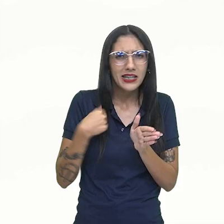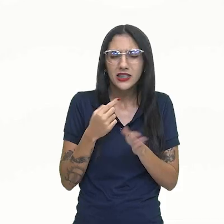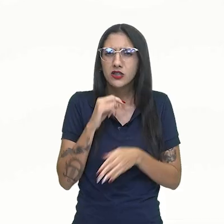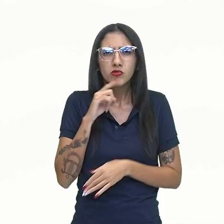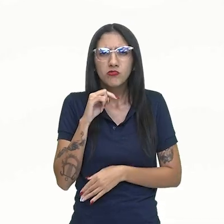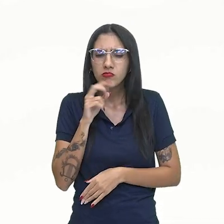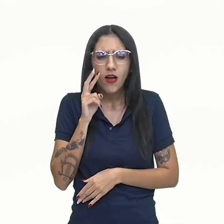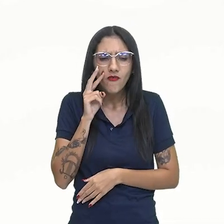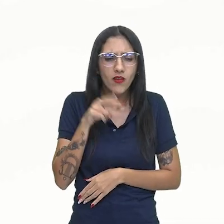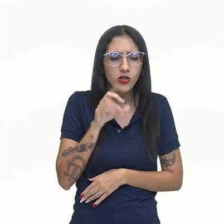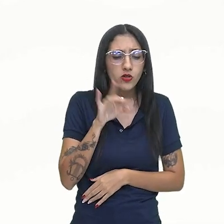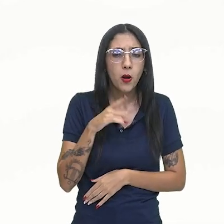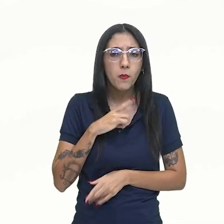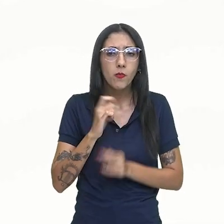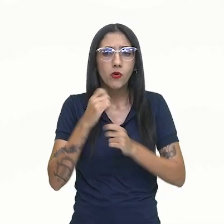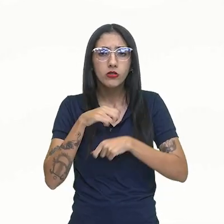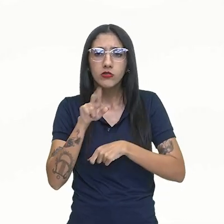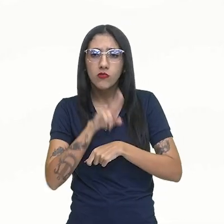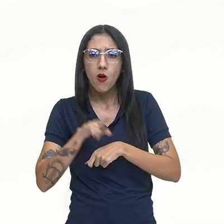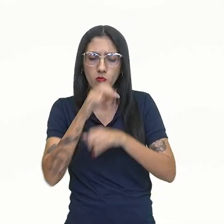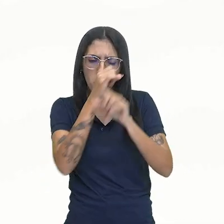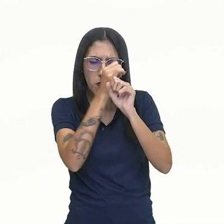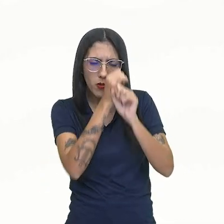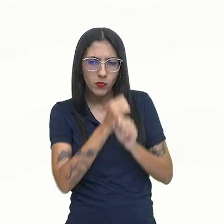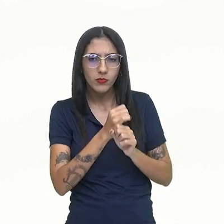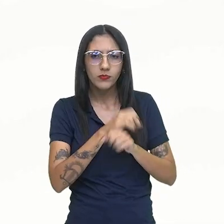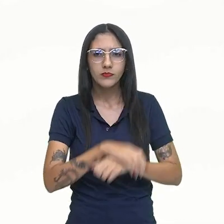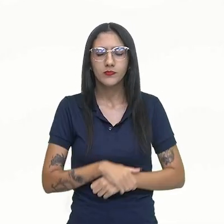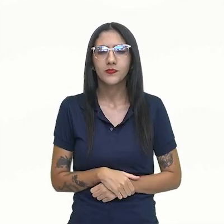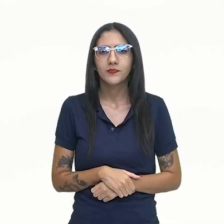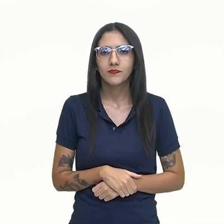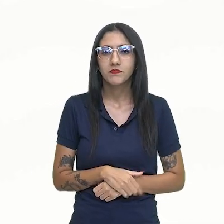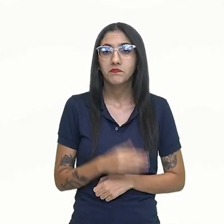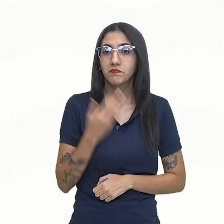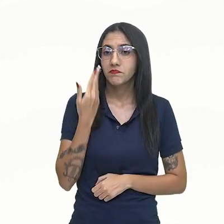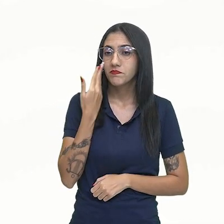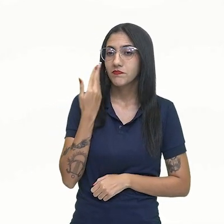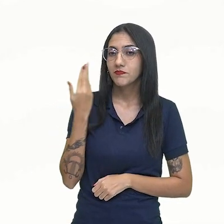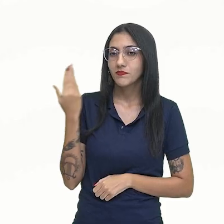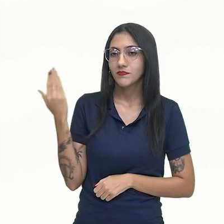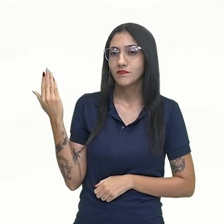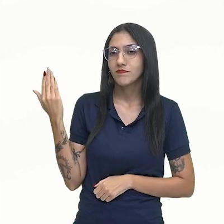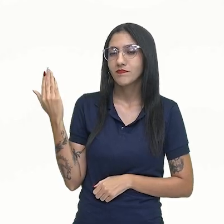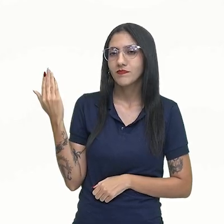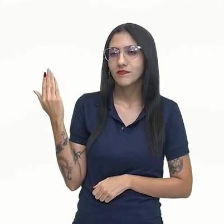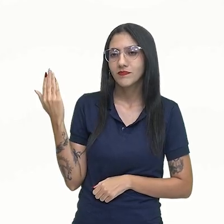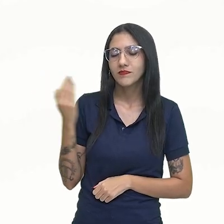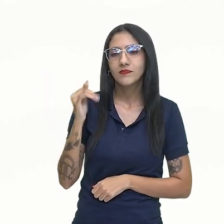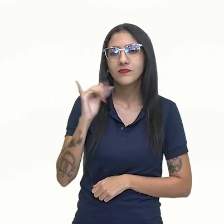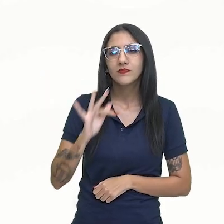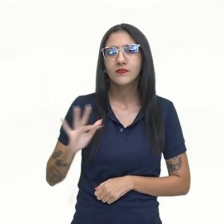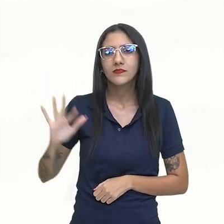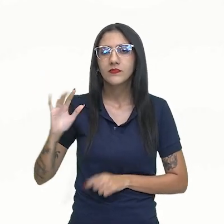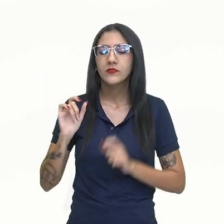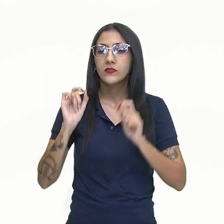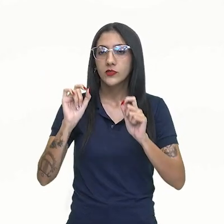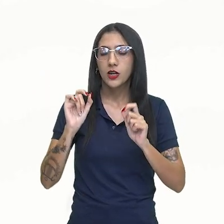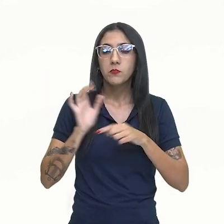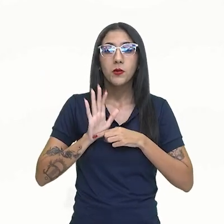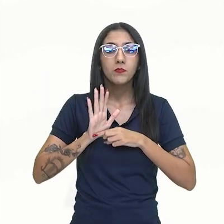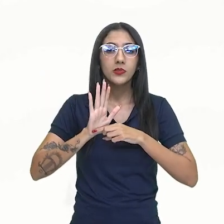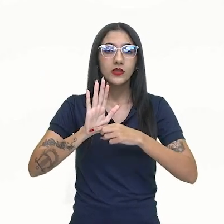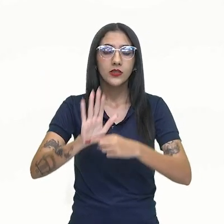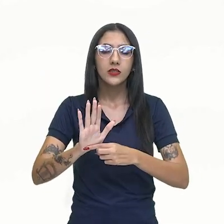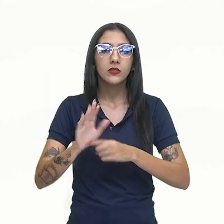nu, somente com o uso de um microscópio. Aqui na ilustração, nós temos uma